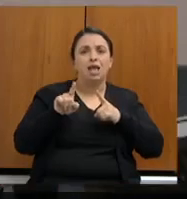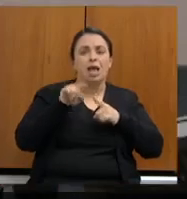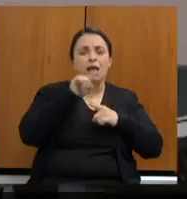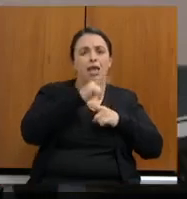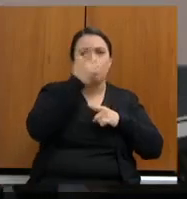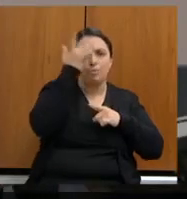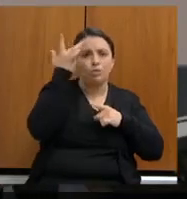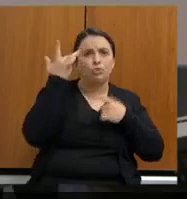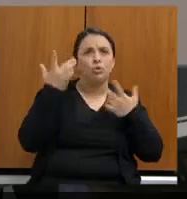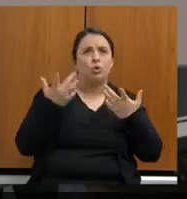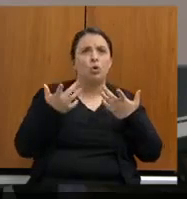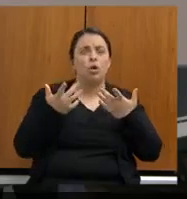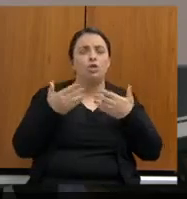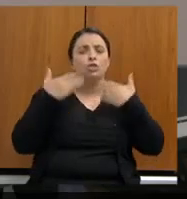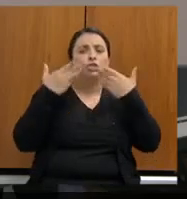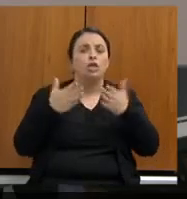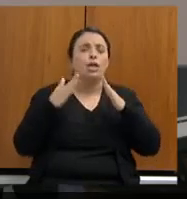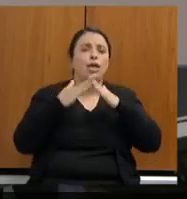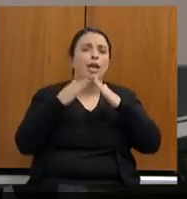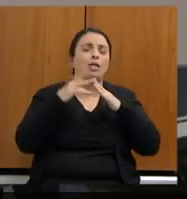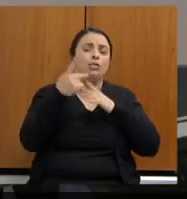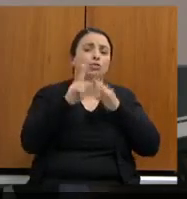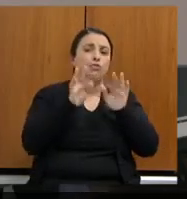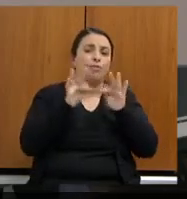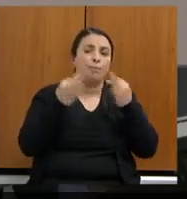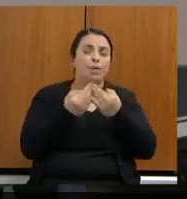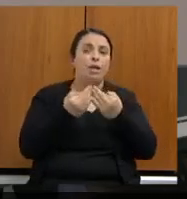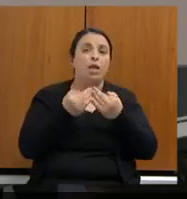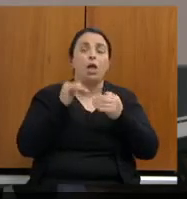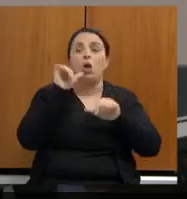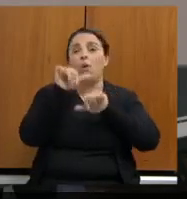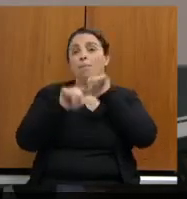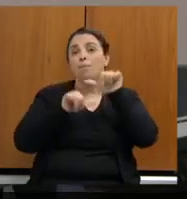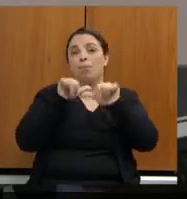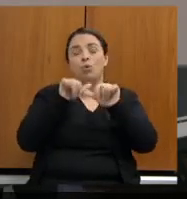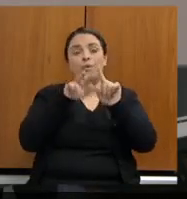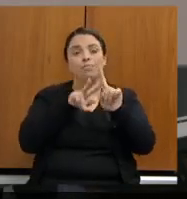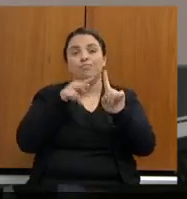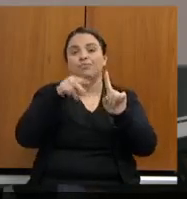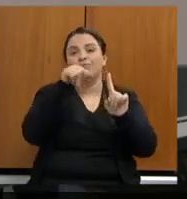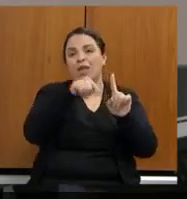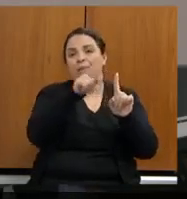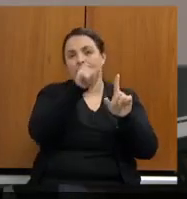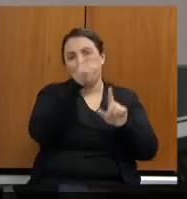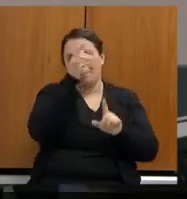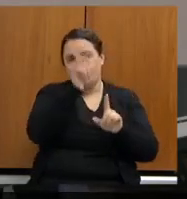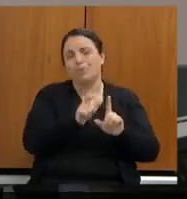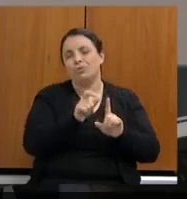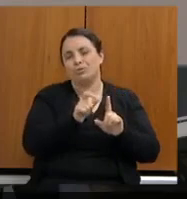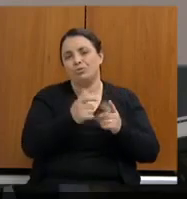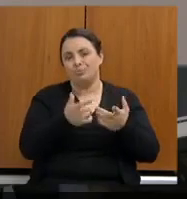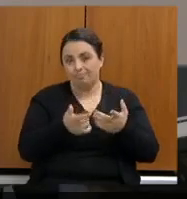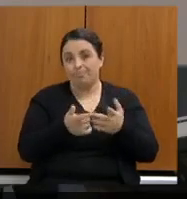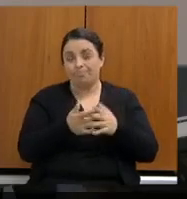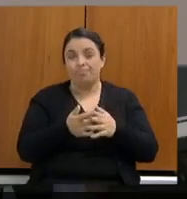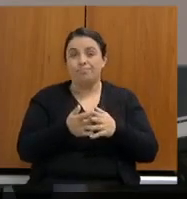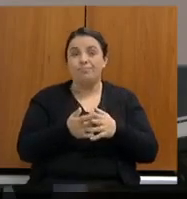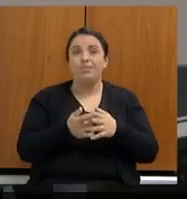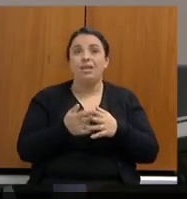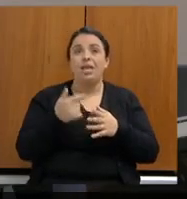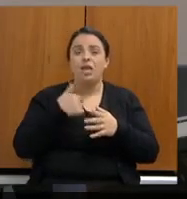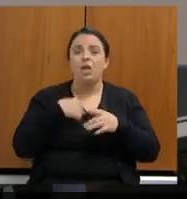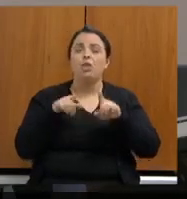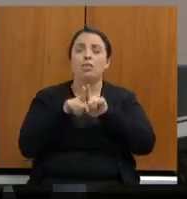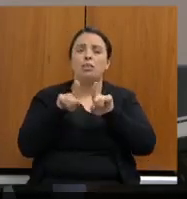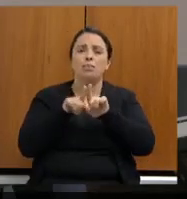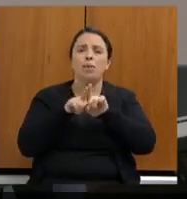chega até a família dele até a casa deles muda-se completamente a forma de ver aqueles presos para deixar bem claro que este Deputado aqui também a favor